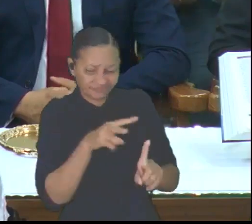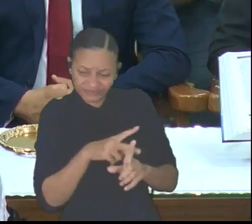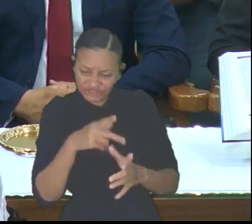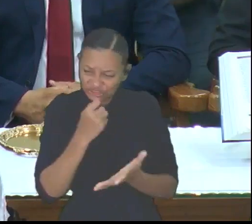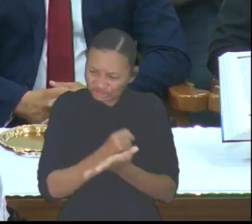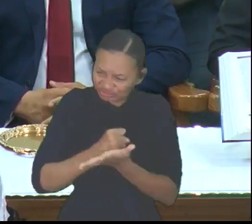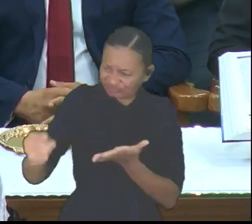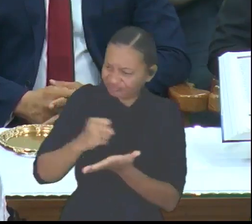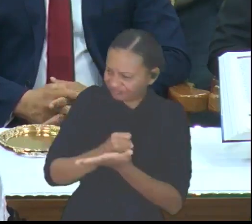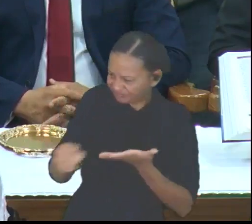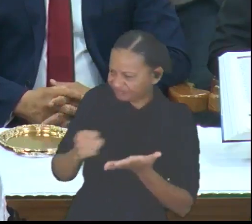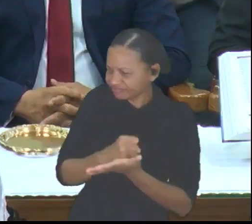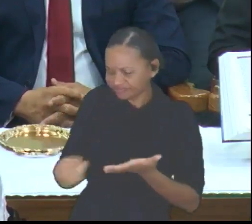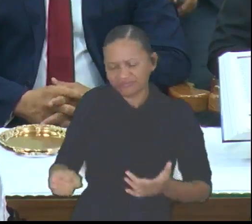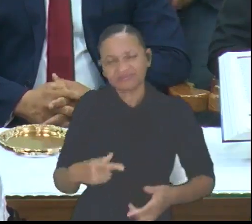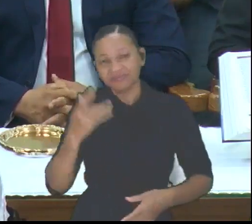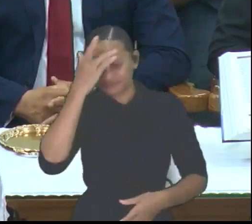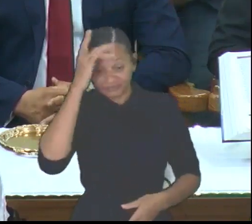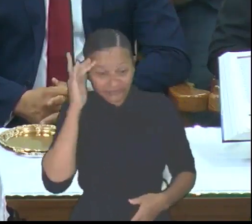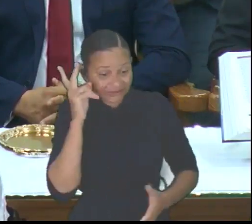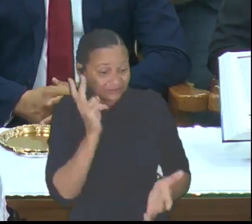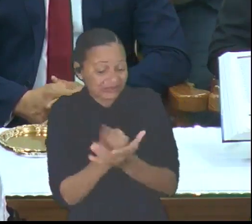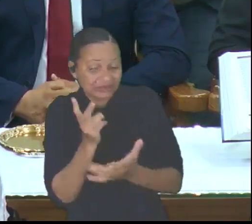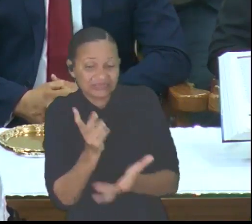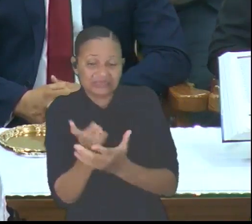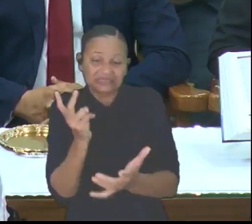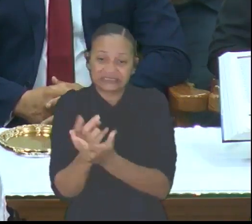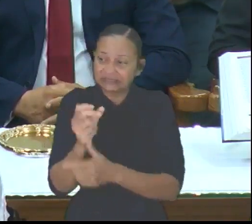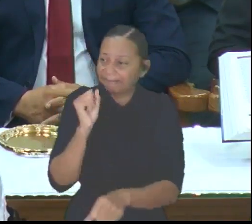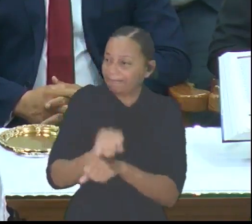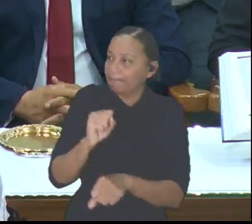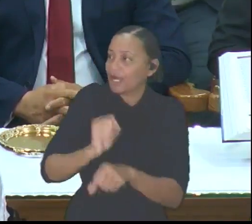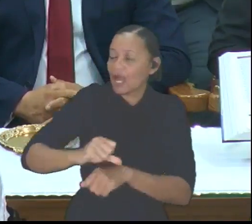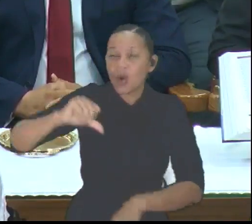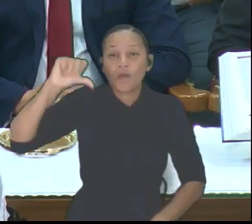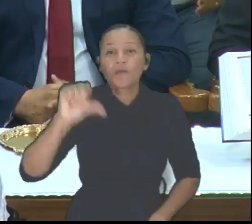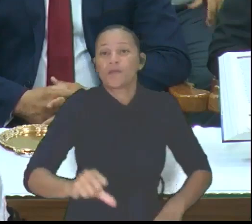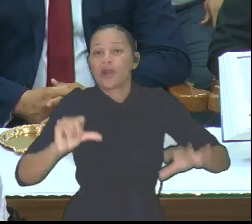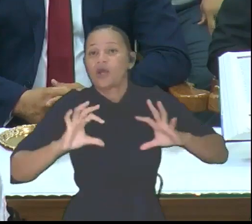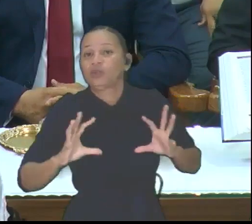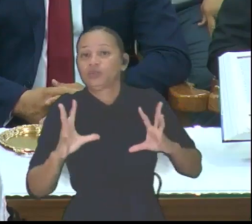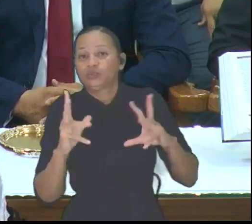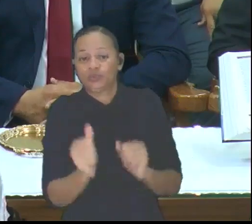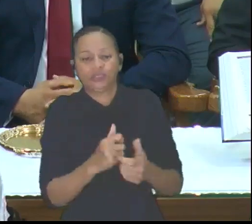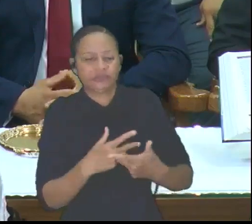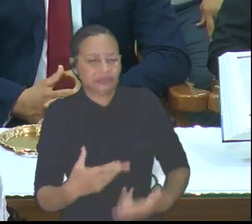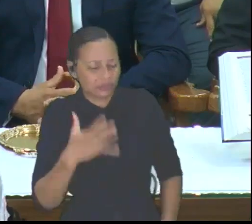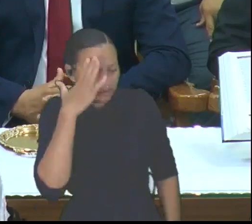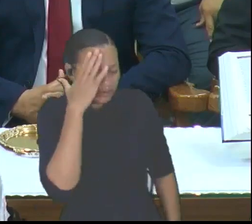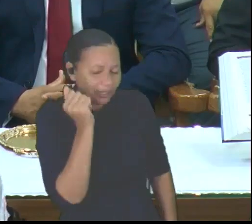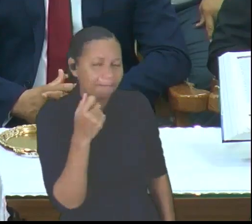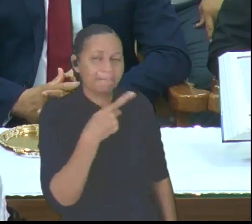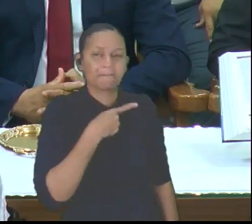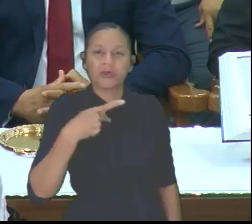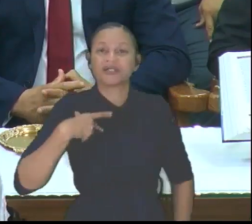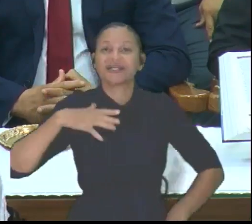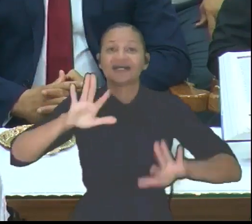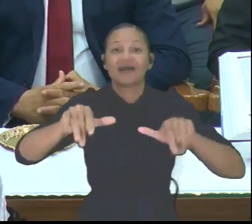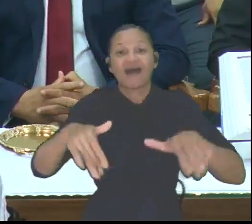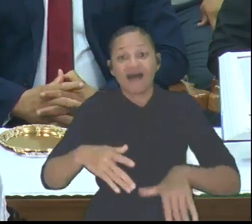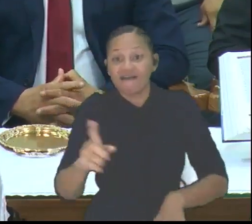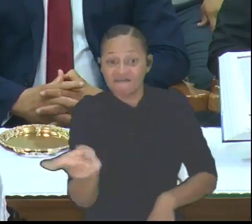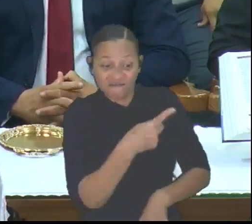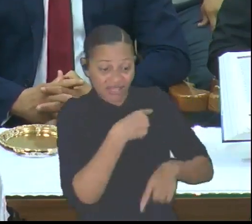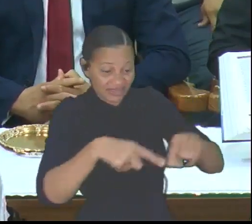fracasso. Alguém que sempre espera o pior de todas as coisas. Sabe quando o pastor fala, olha, passa lá no